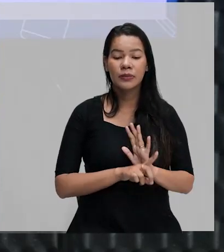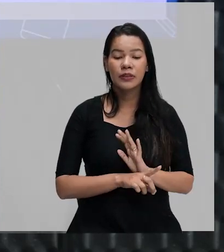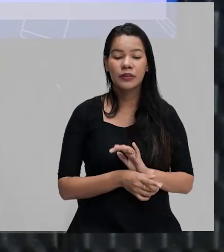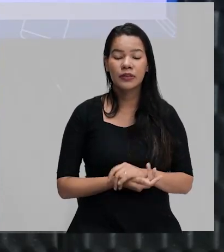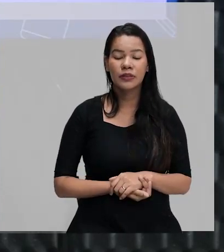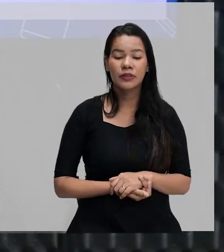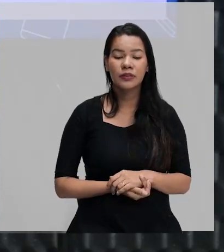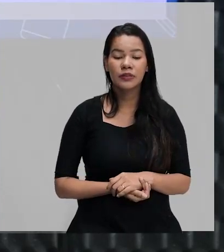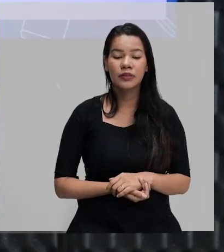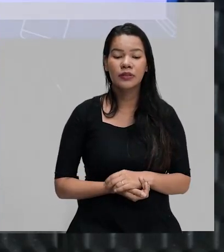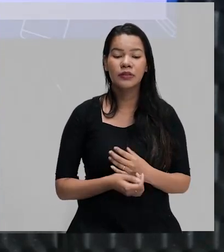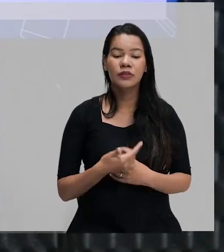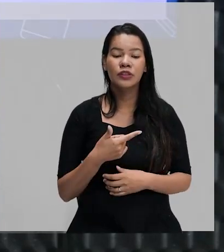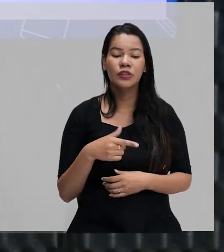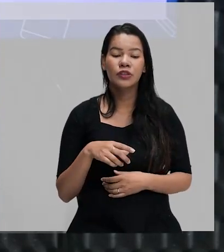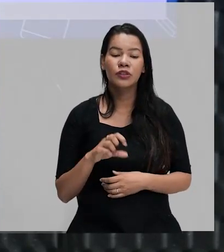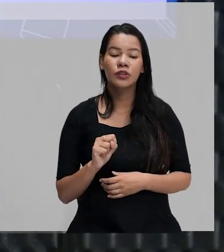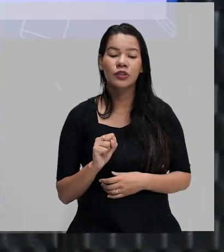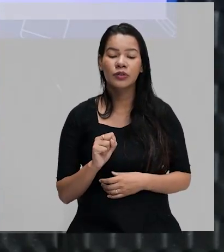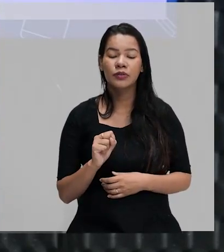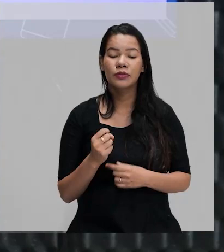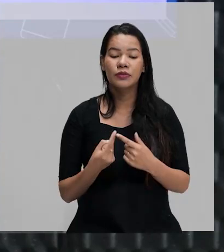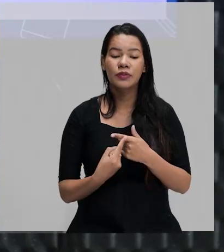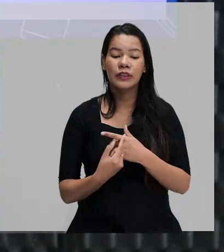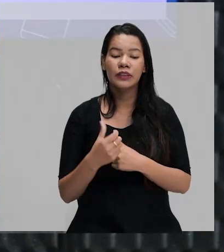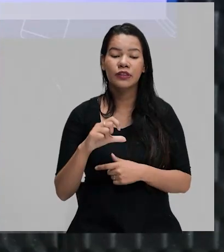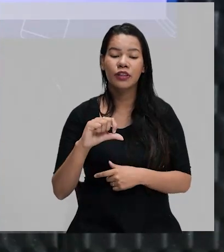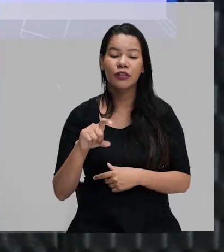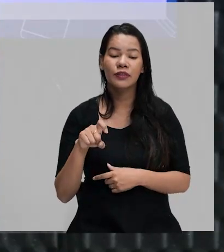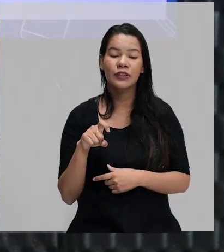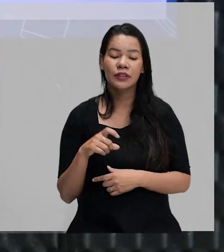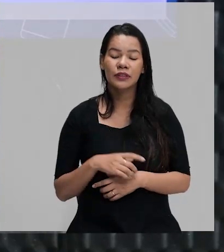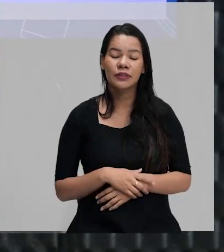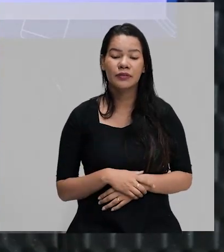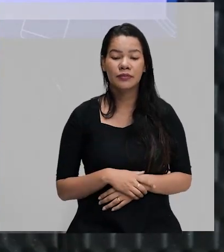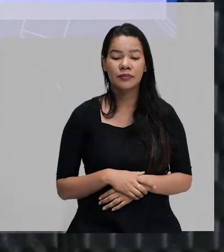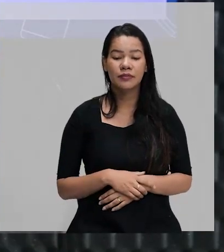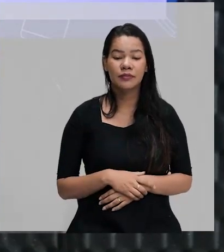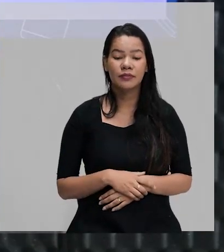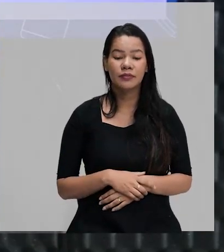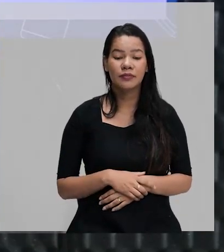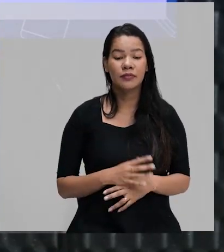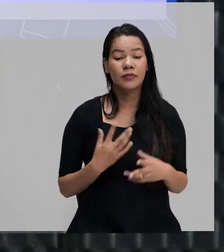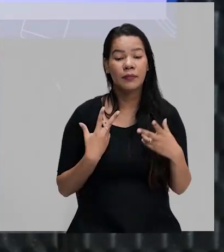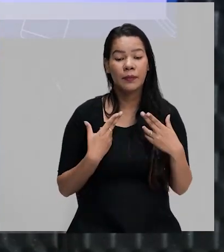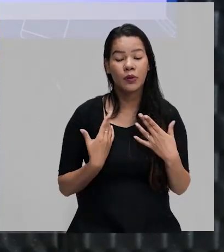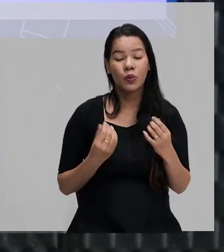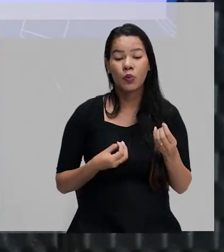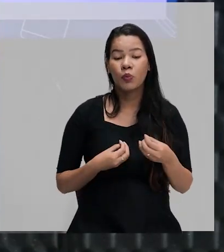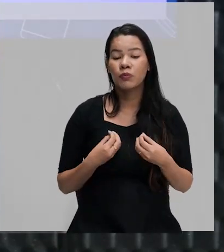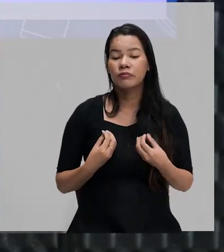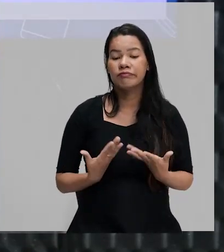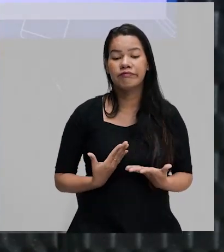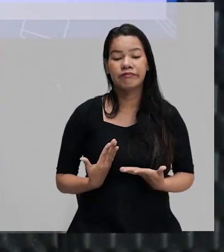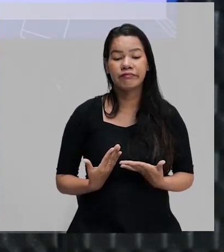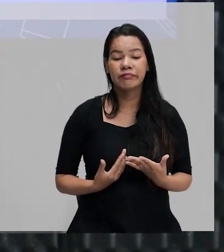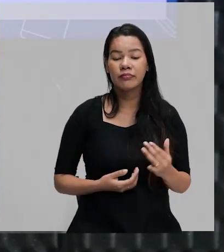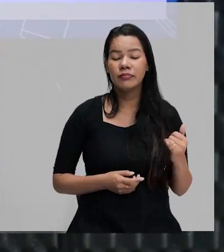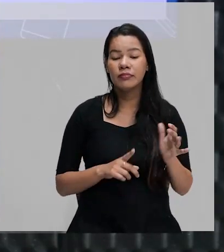era menos 28y, menos 28 vezes 9x, igual a